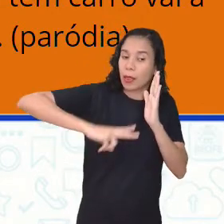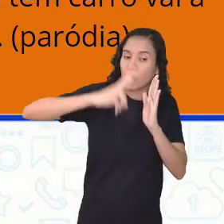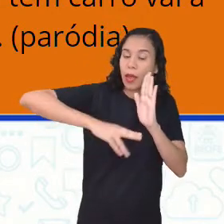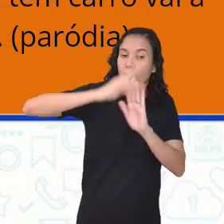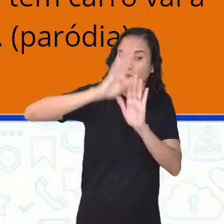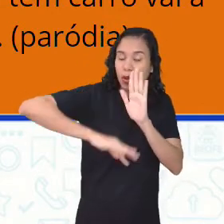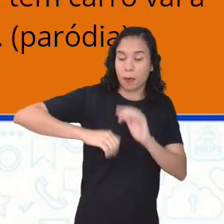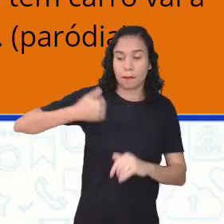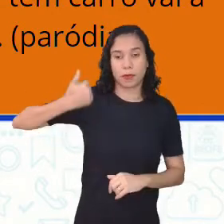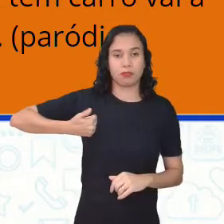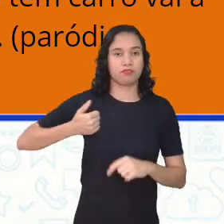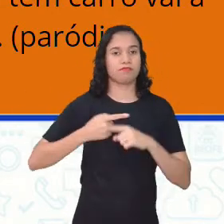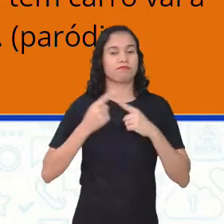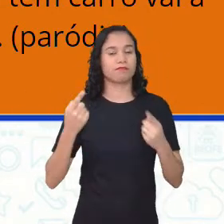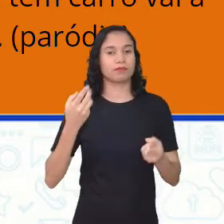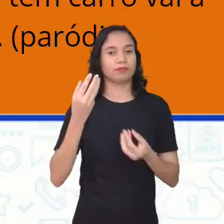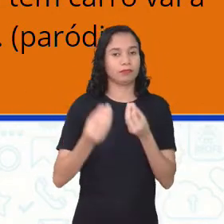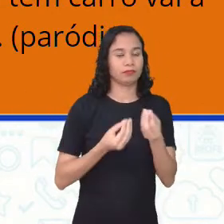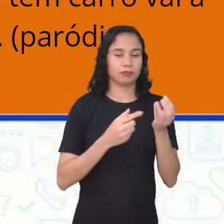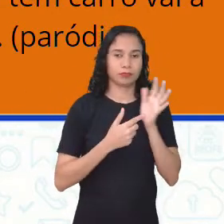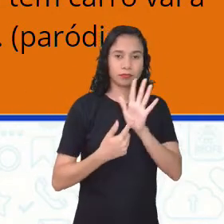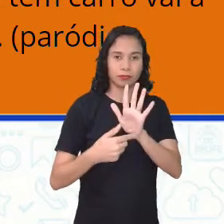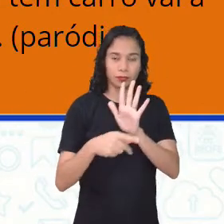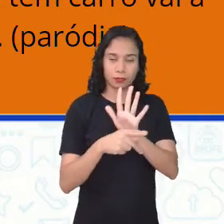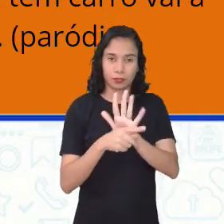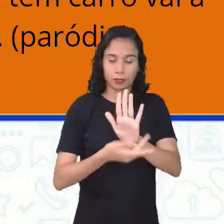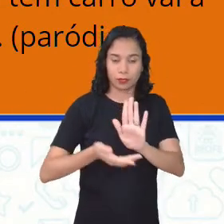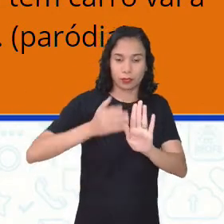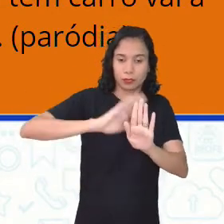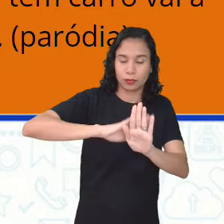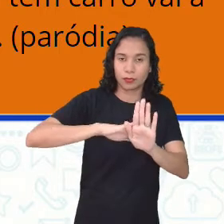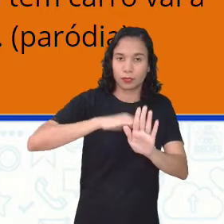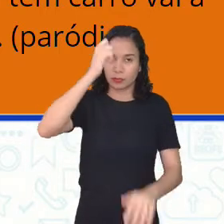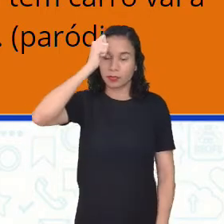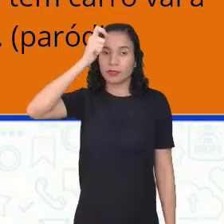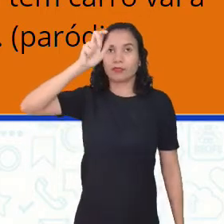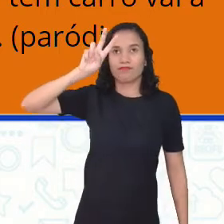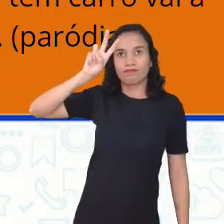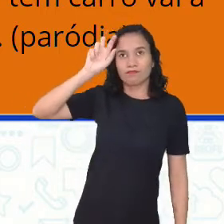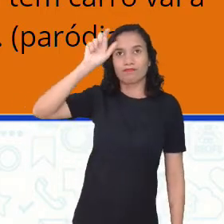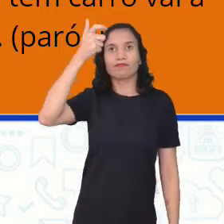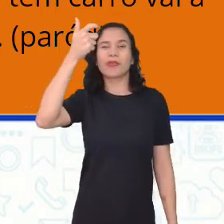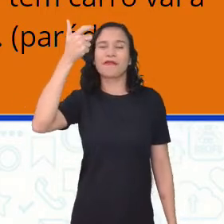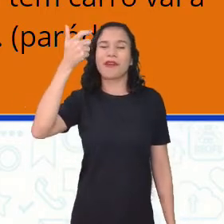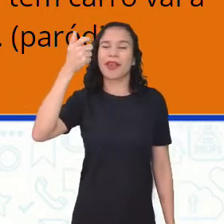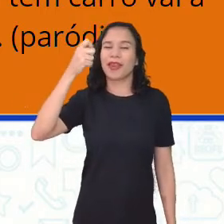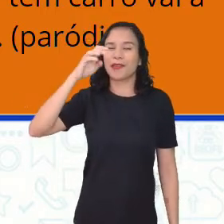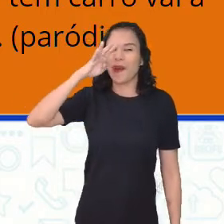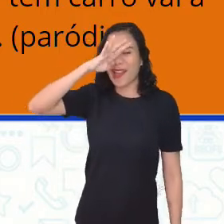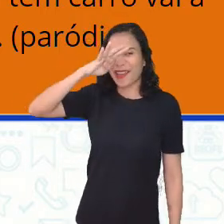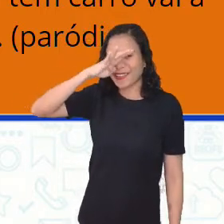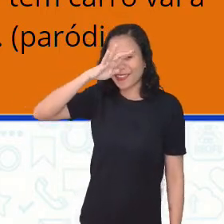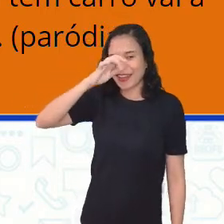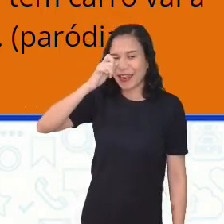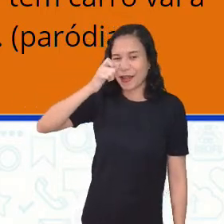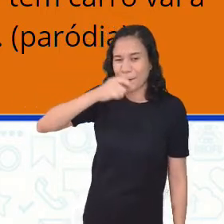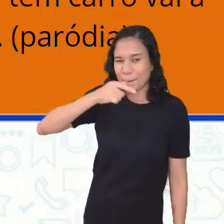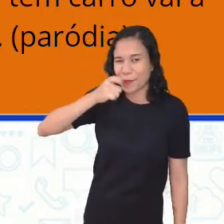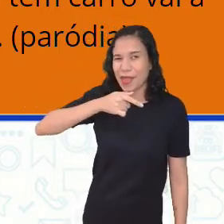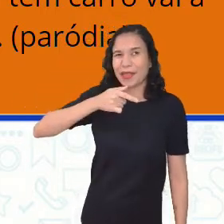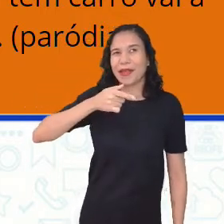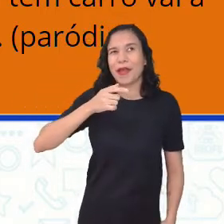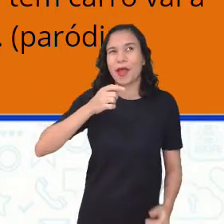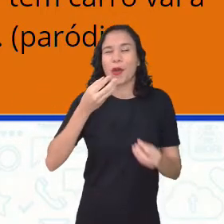texto original, mas ele me dá uma subversão, ou seja, uma crítica humorada, sabe?